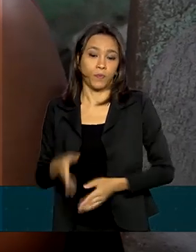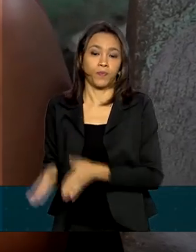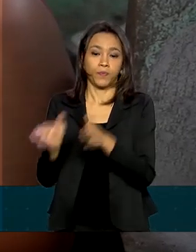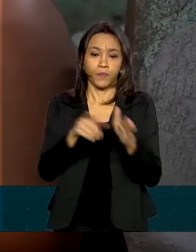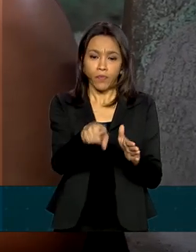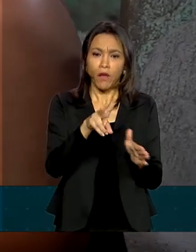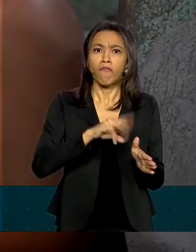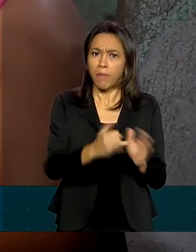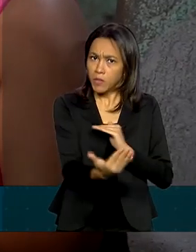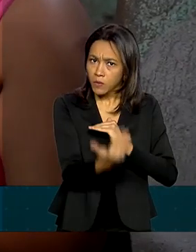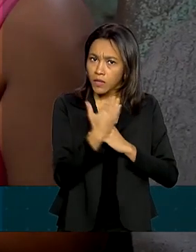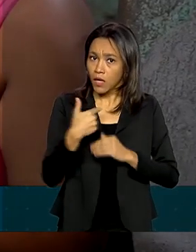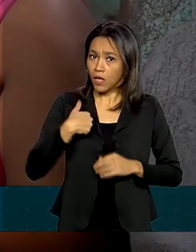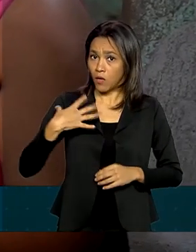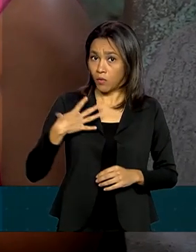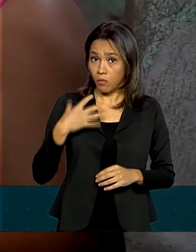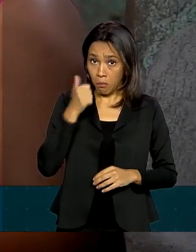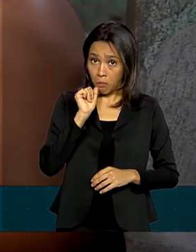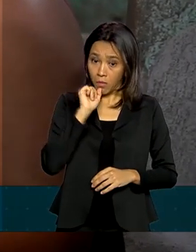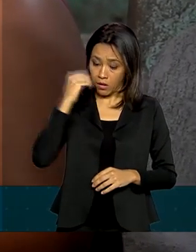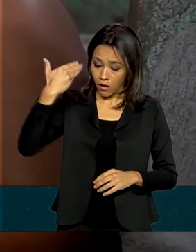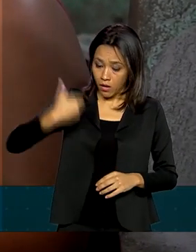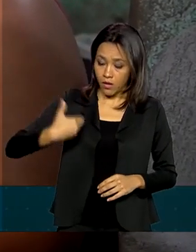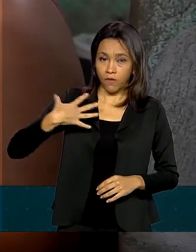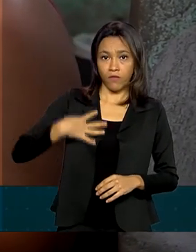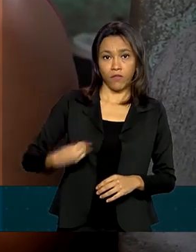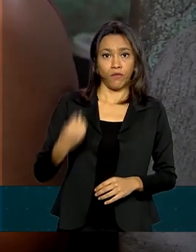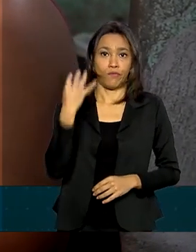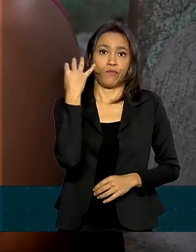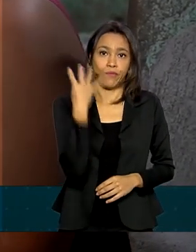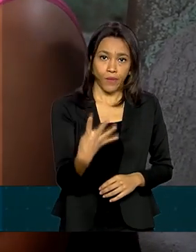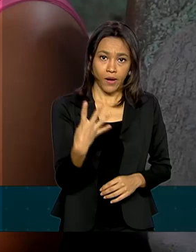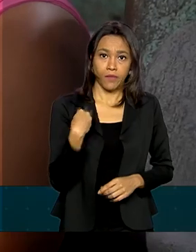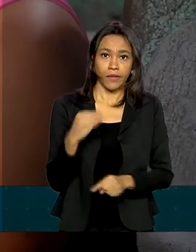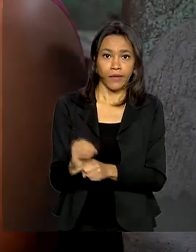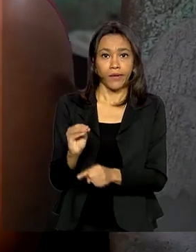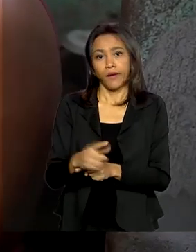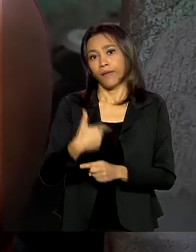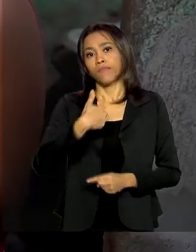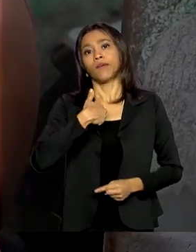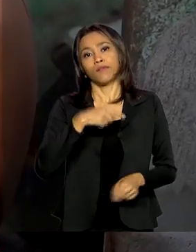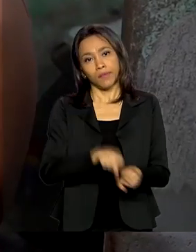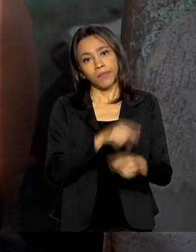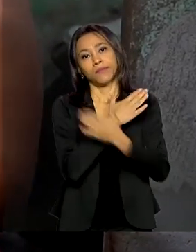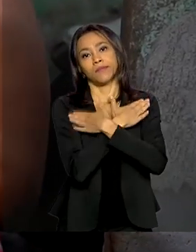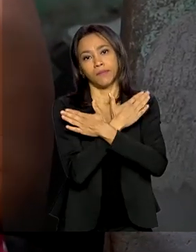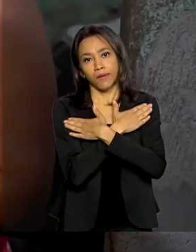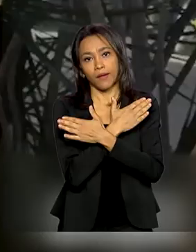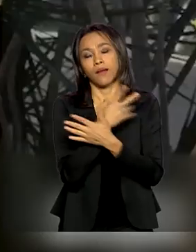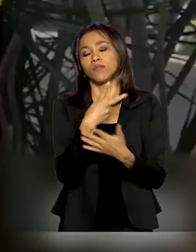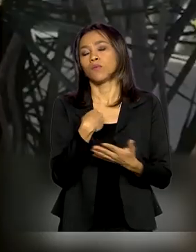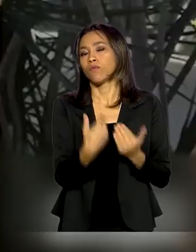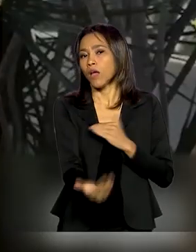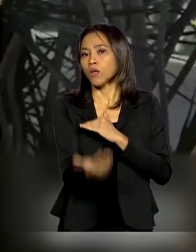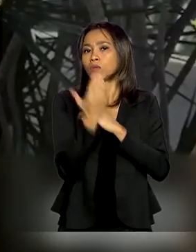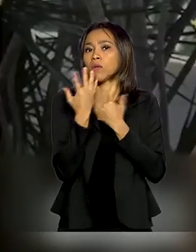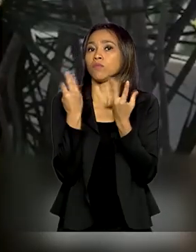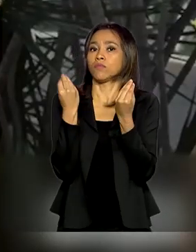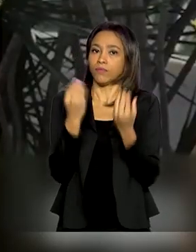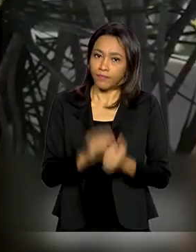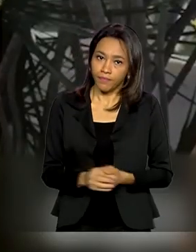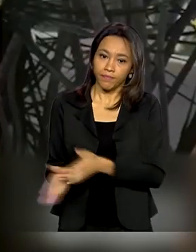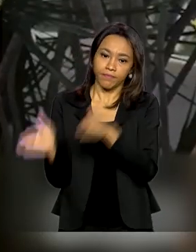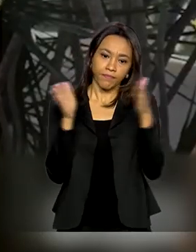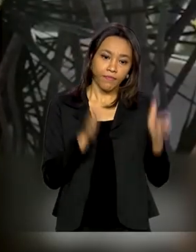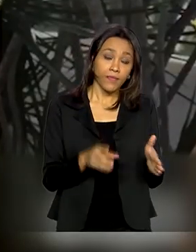mãe, né, tenho quatro filhos para criar e desempregada também, né, vai ajudar e vai aliviar muito. A isenção vai